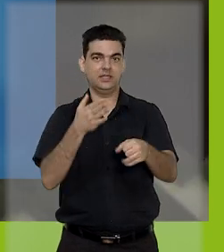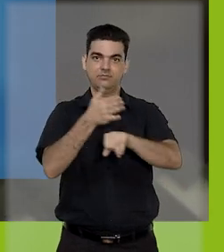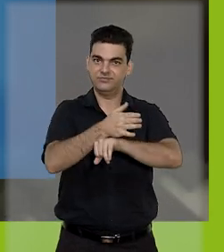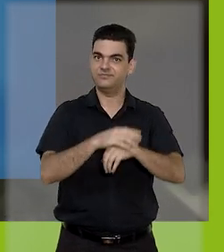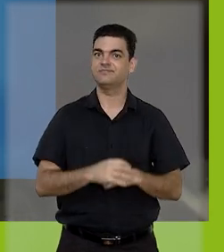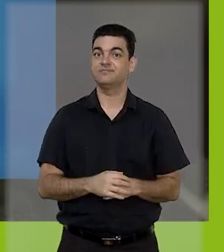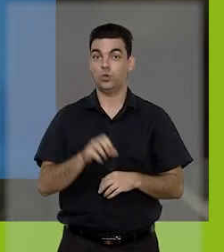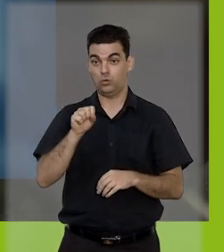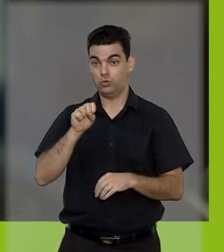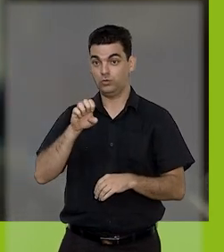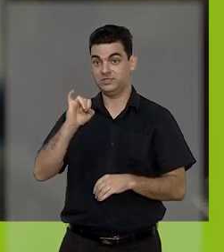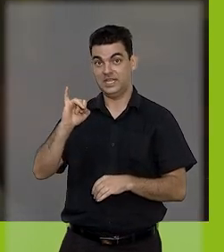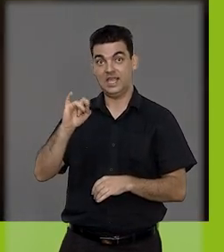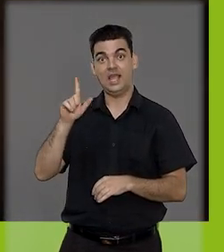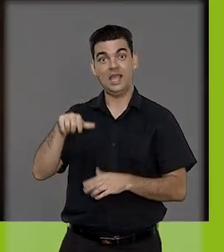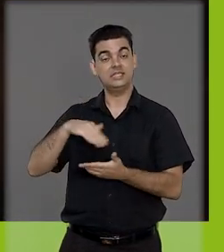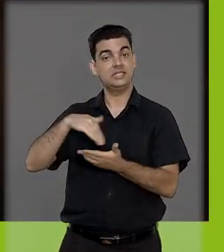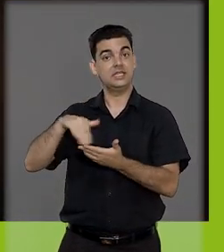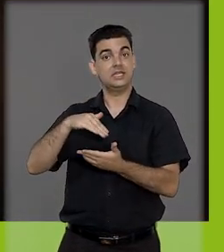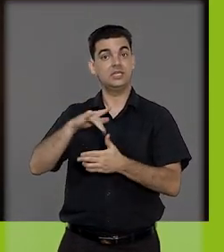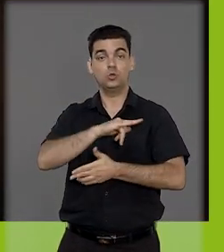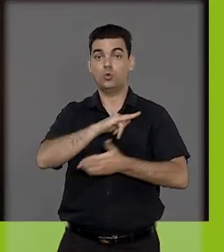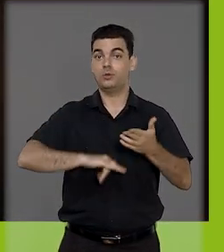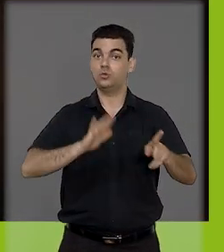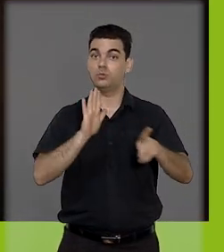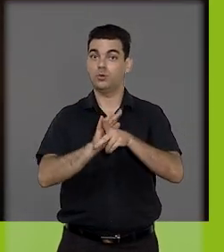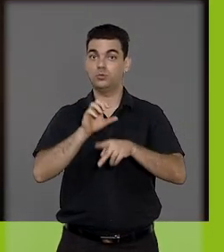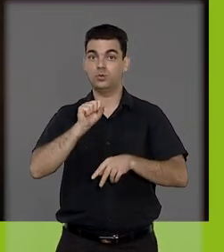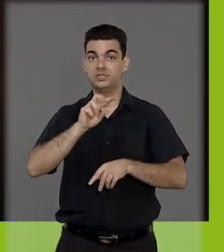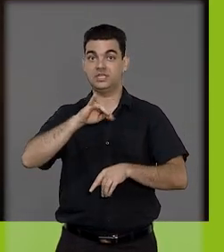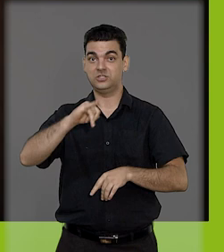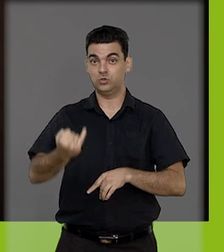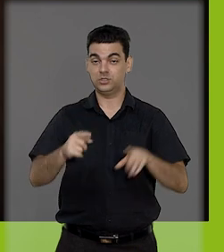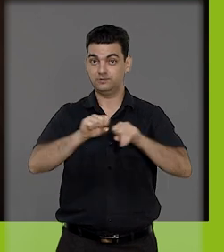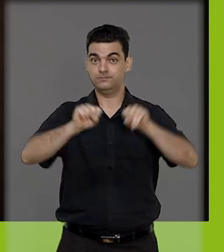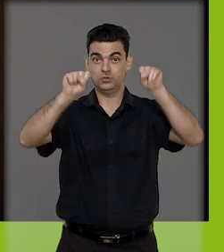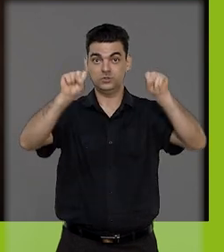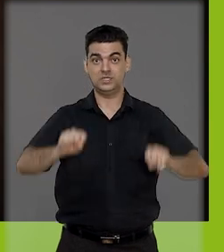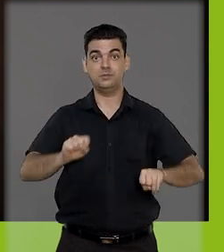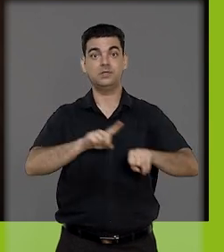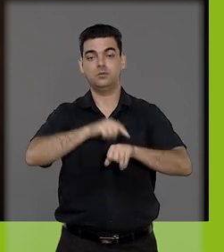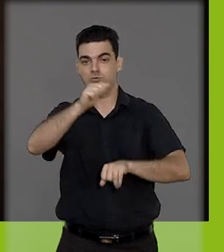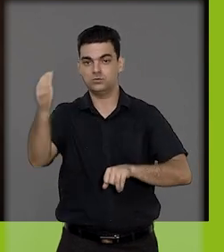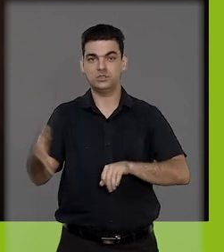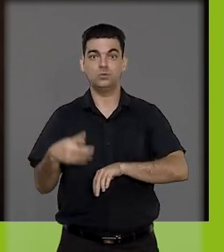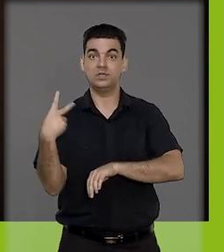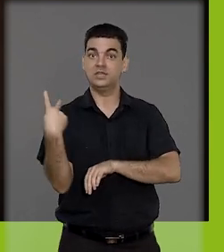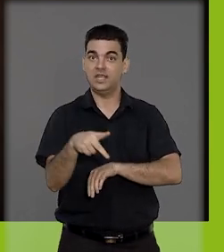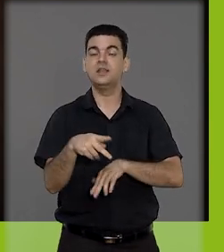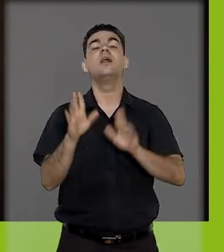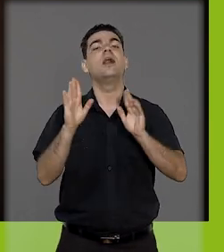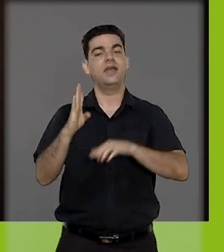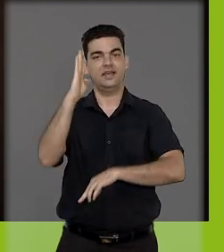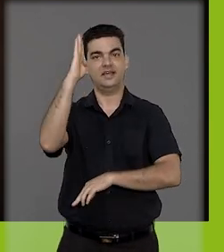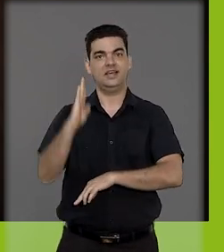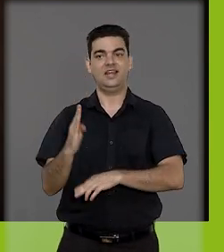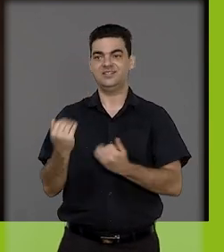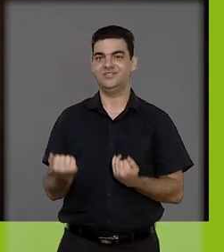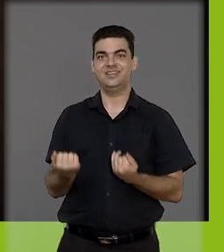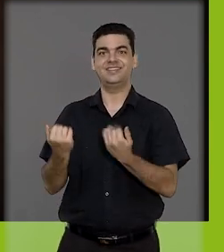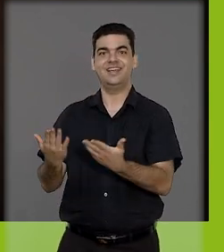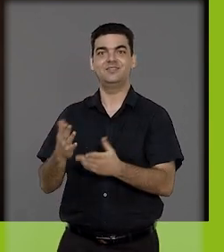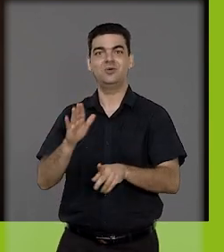O SEI é gerenciado pela Secretaria de Documentação do STJ. O sistema e suas atualizações foram cedidos